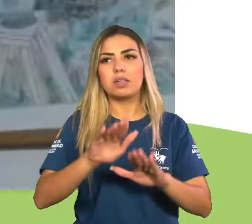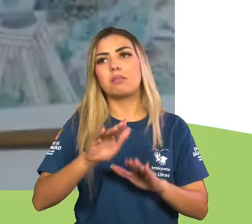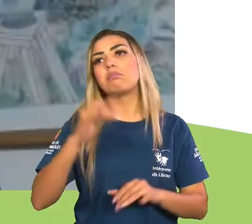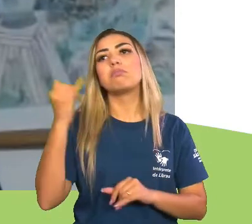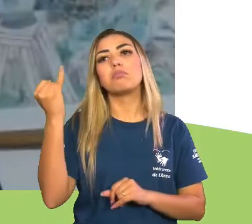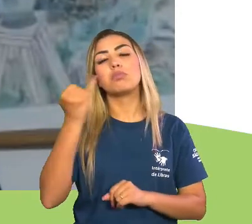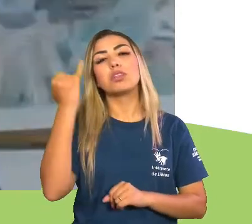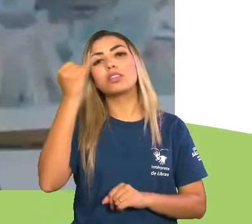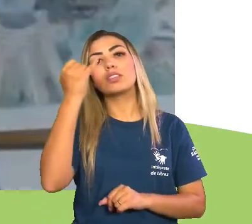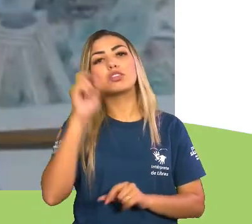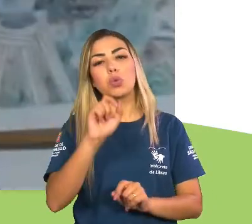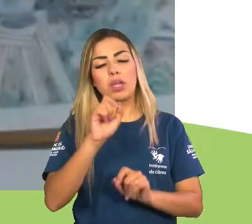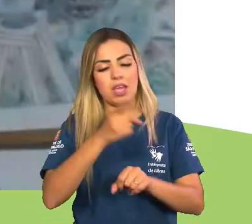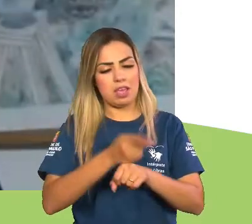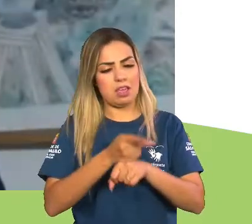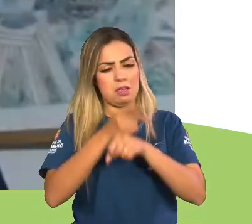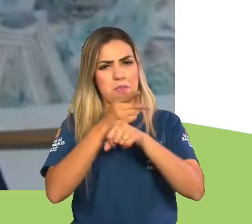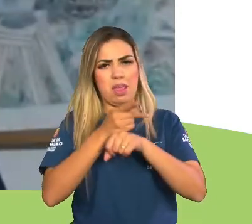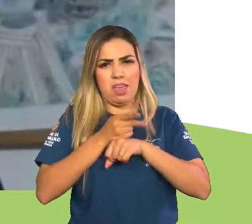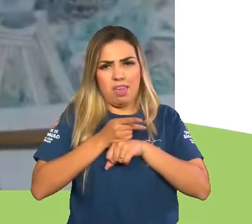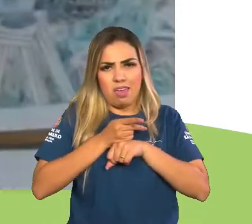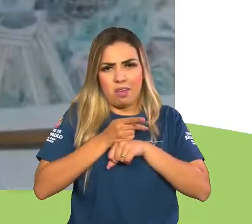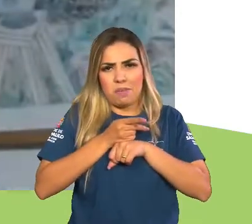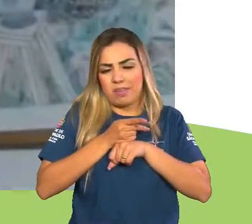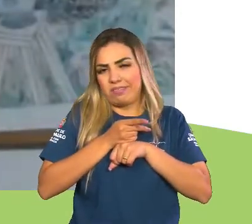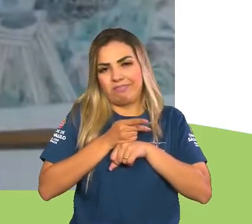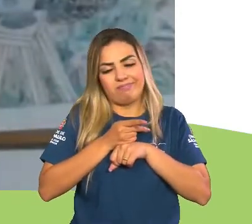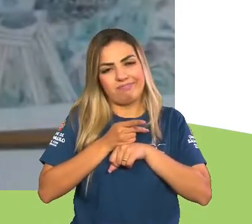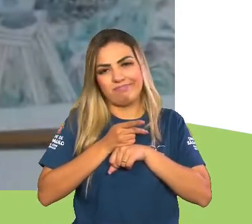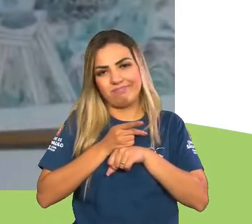ficar claro que esse prêmio não é sobre mim, né?